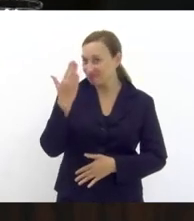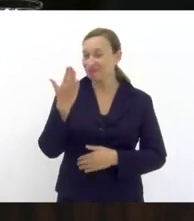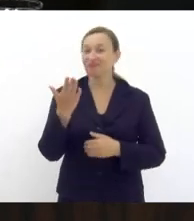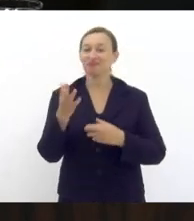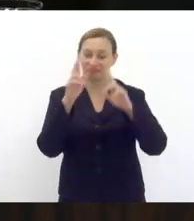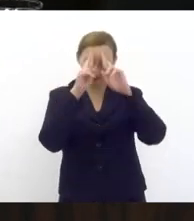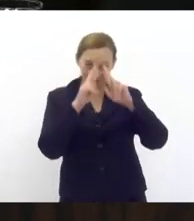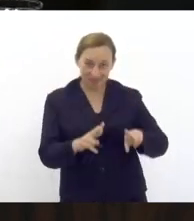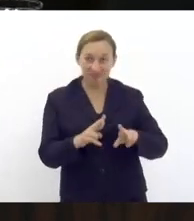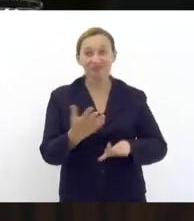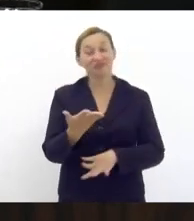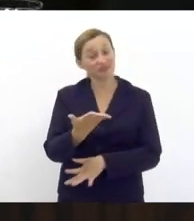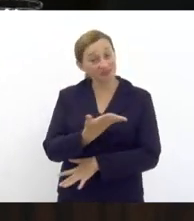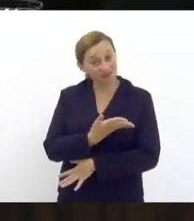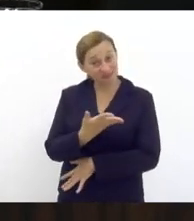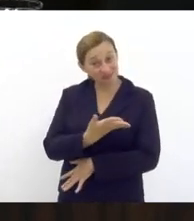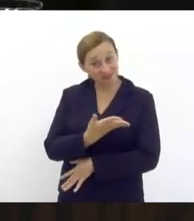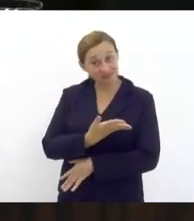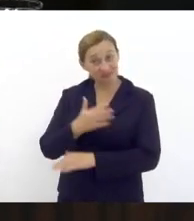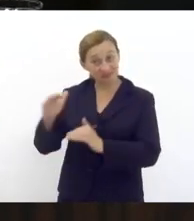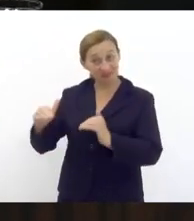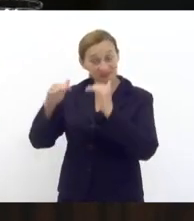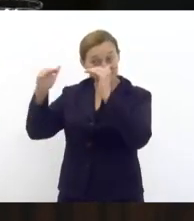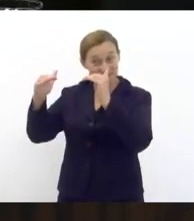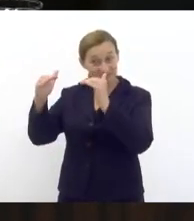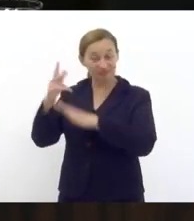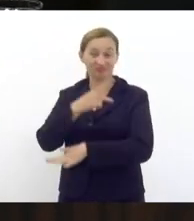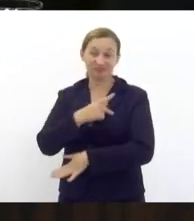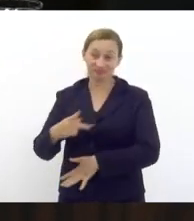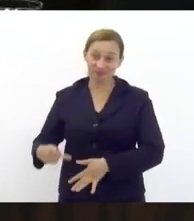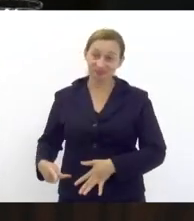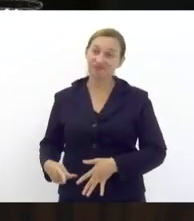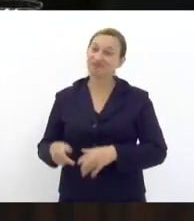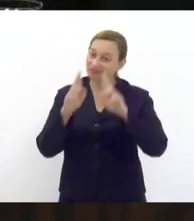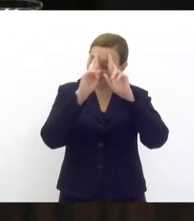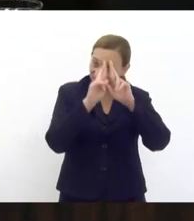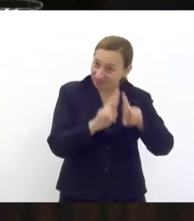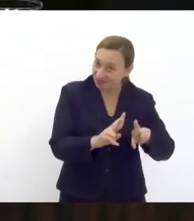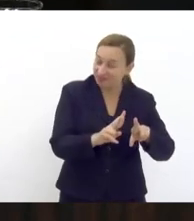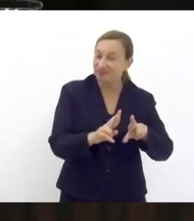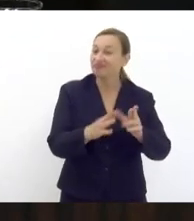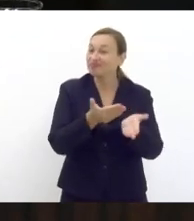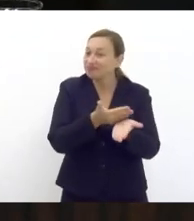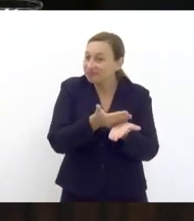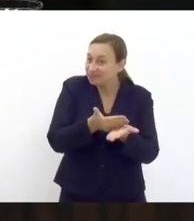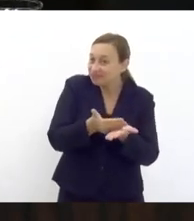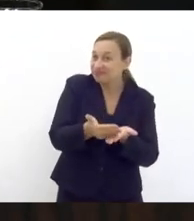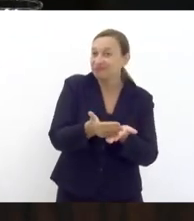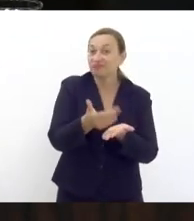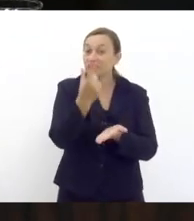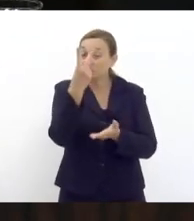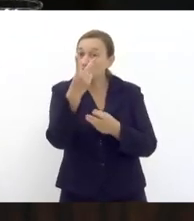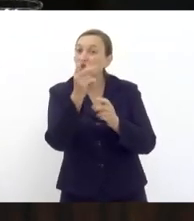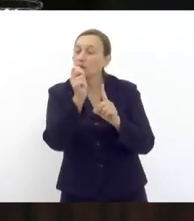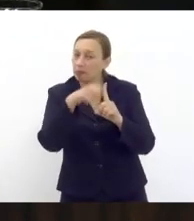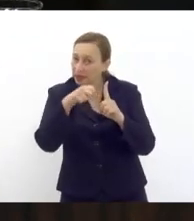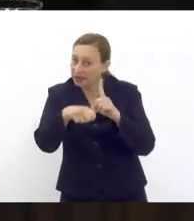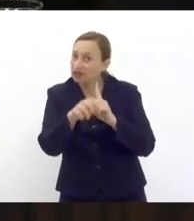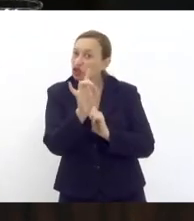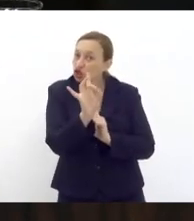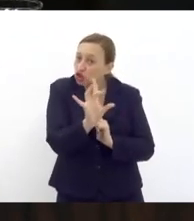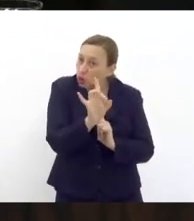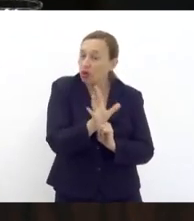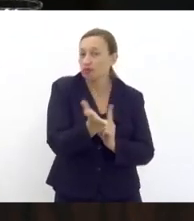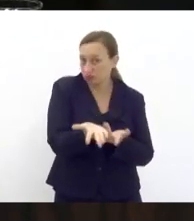o nosso nobre deputado, nosso nobre presidente está tendo esse respeito. Nós estamos começando, já está há 2 meses só,